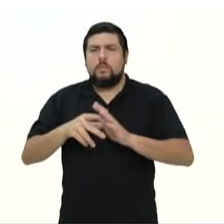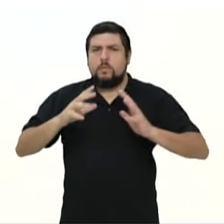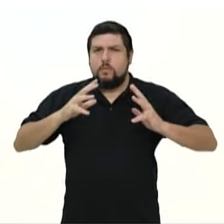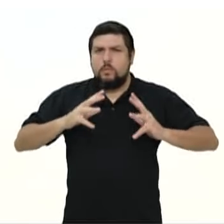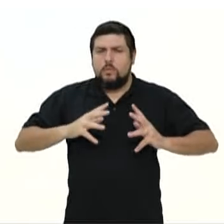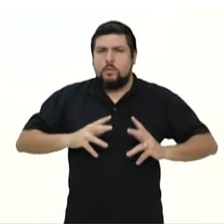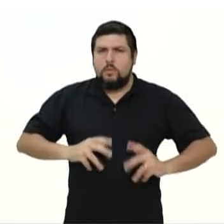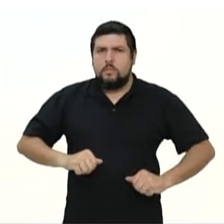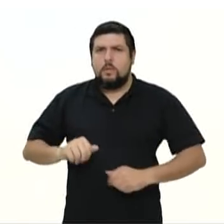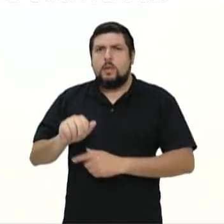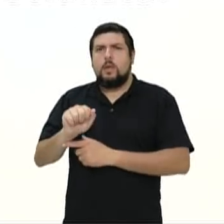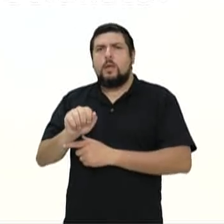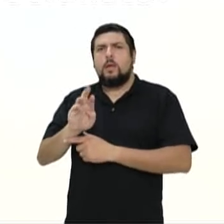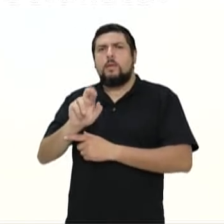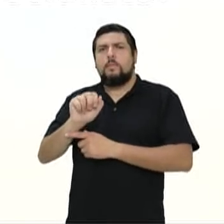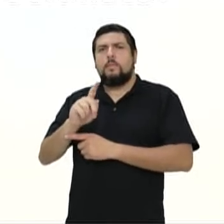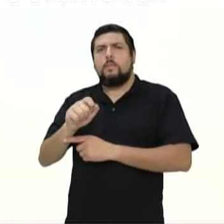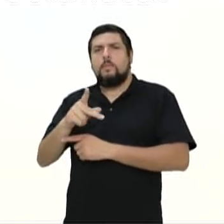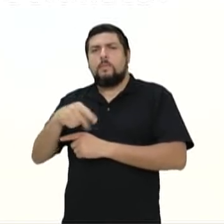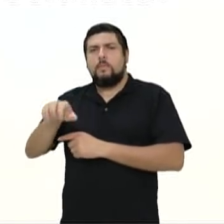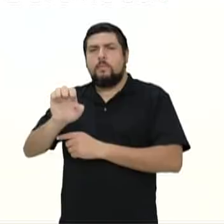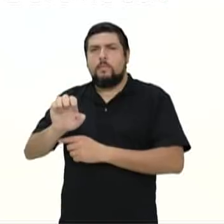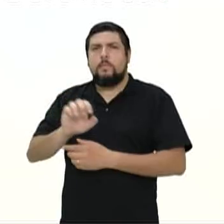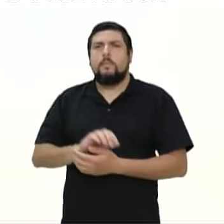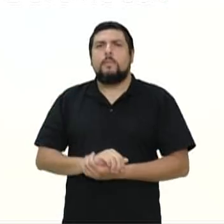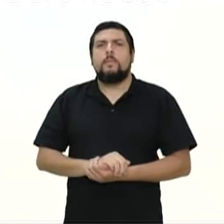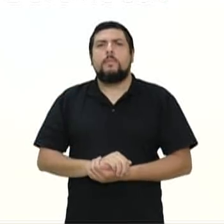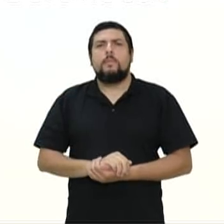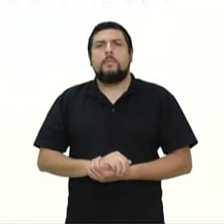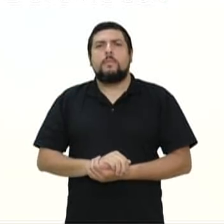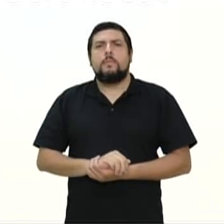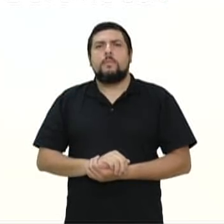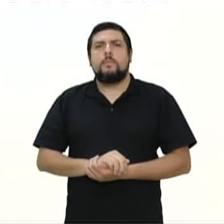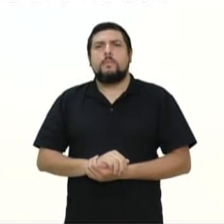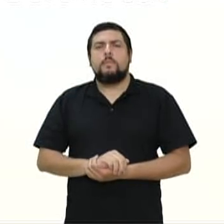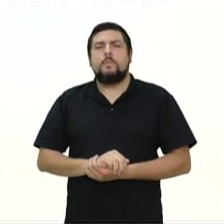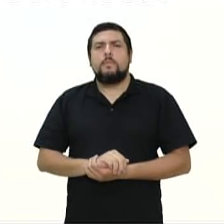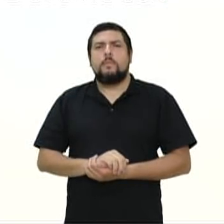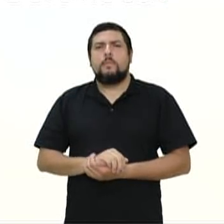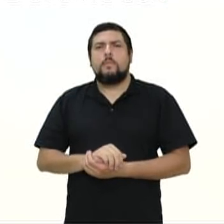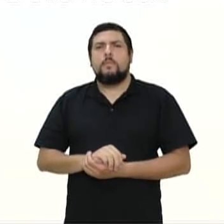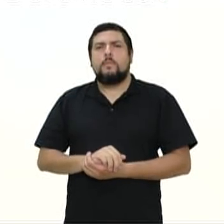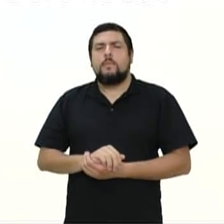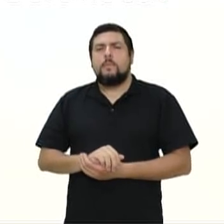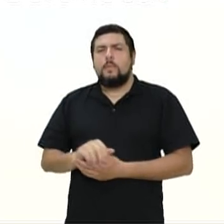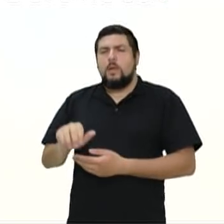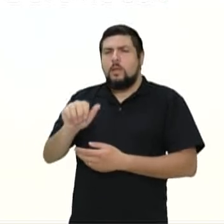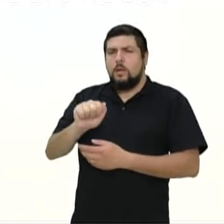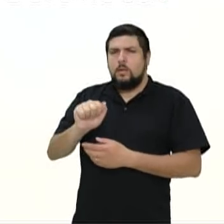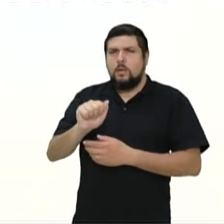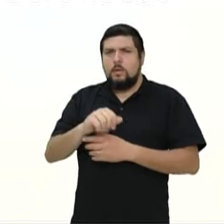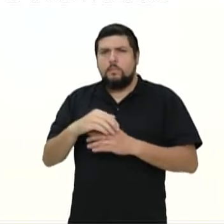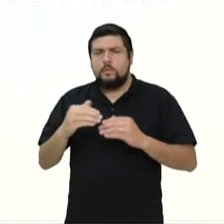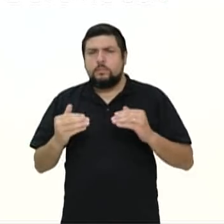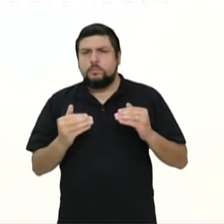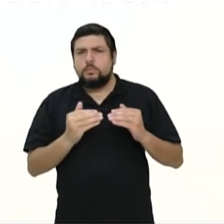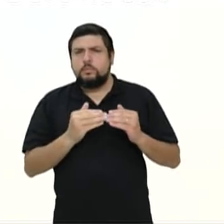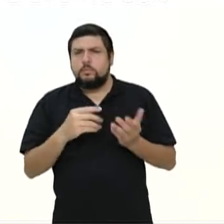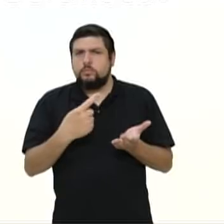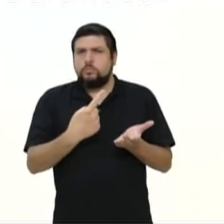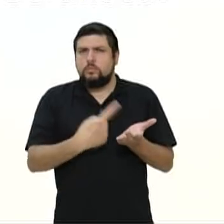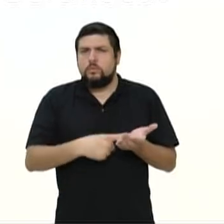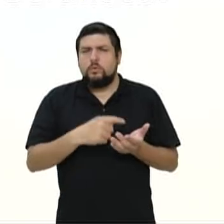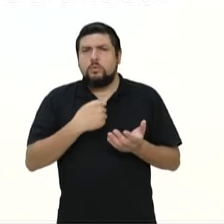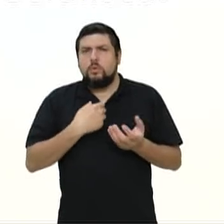Especiais, ABRELP. A entidade fechou um acordo de cooperação para acompanhar o fechamento